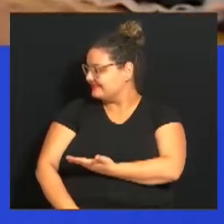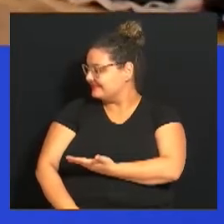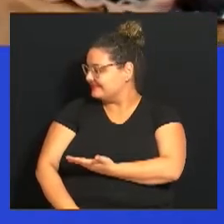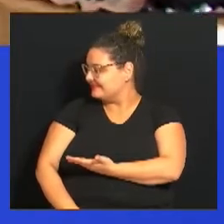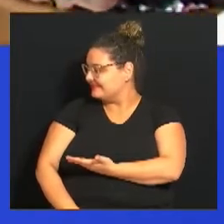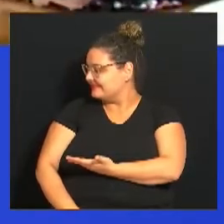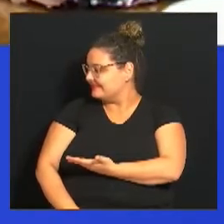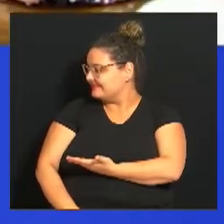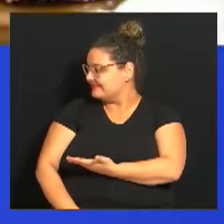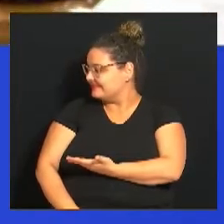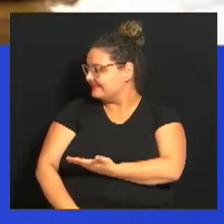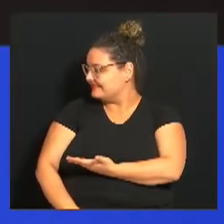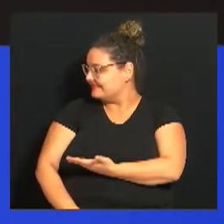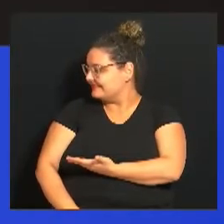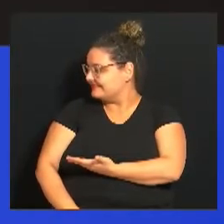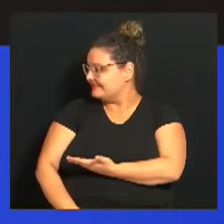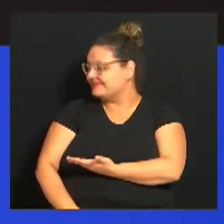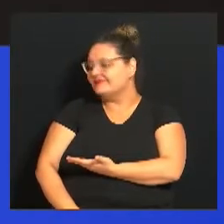99974